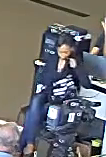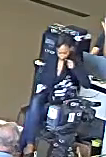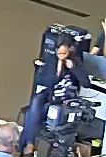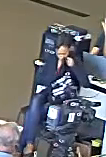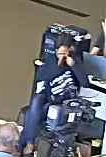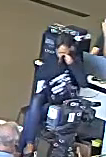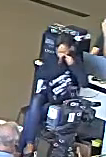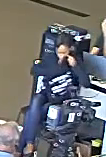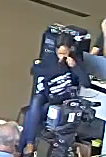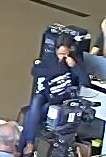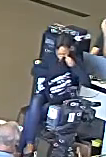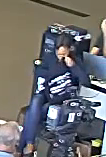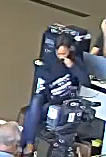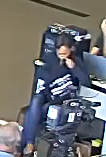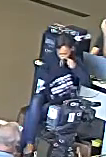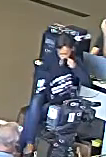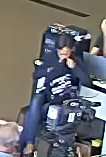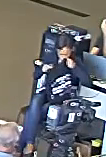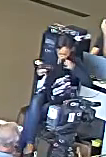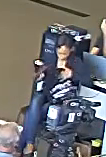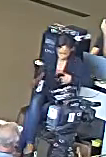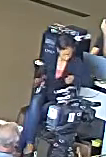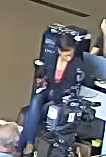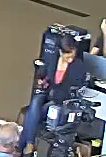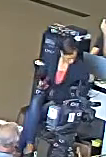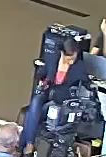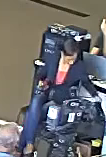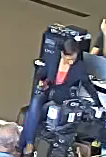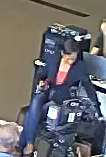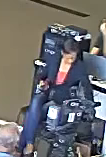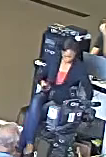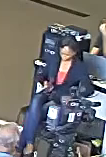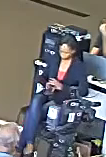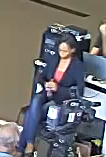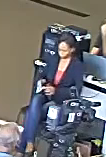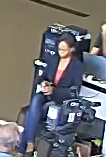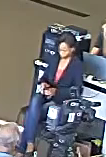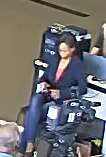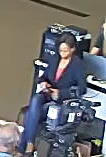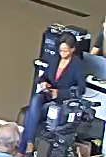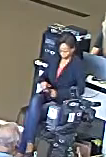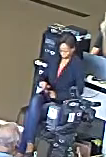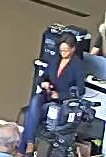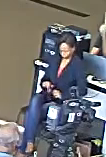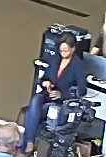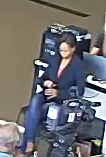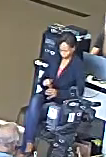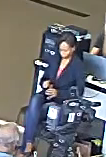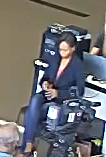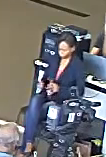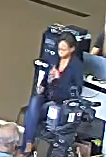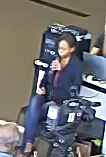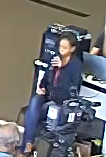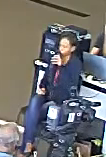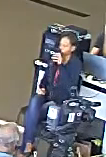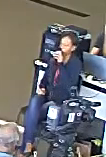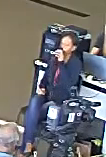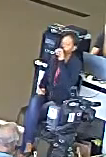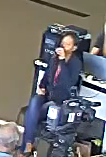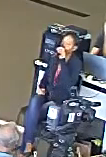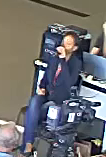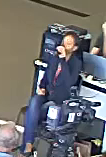uma uma uma fatalidade Enfim gente os casos no Brasil estão aumentando e